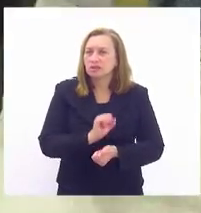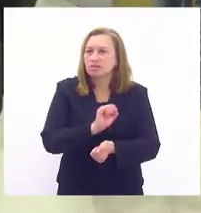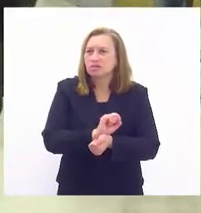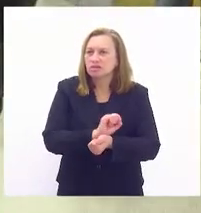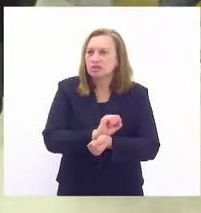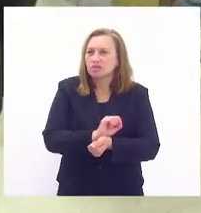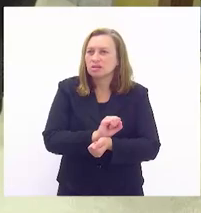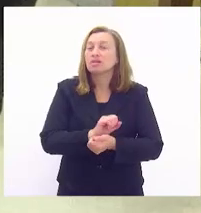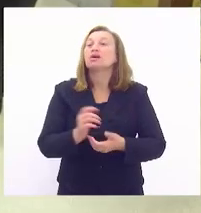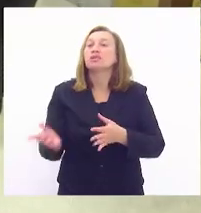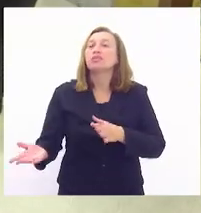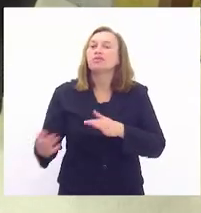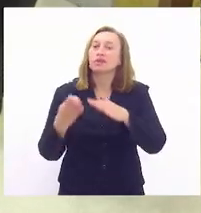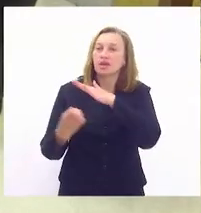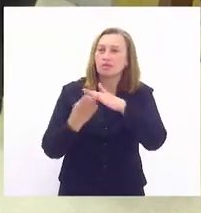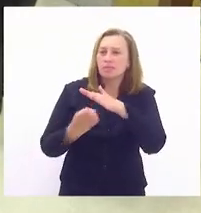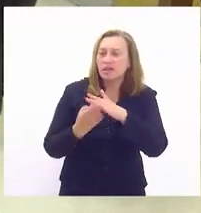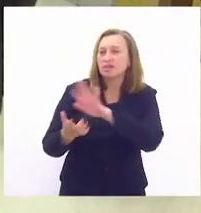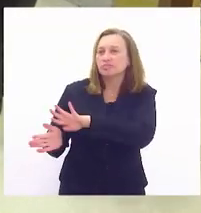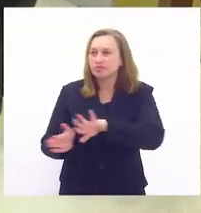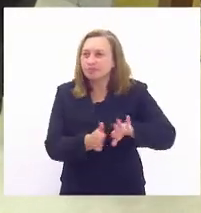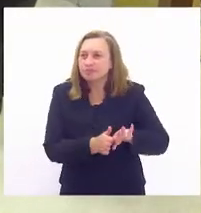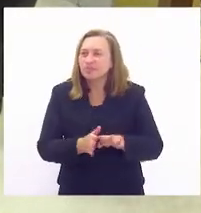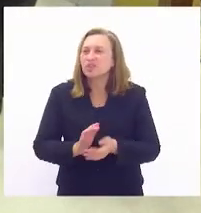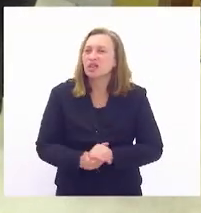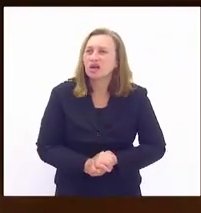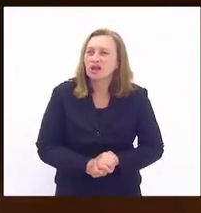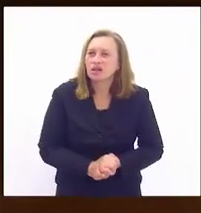Na empresa para eliminar isso em